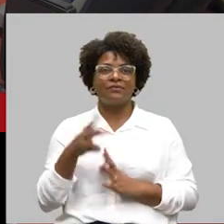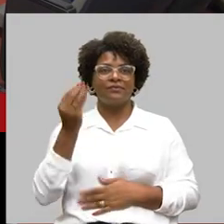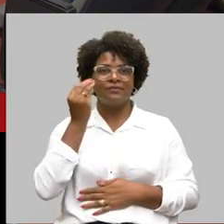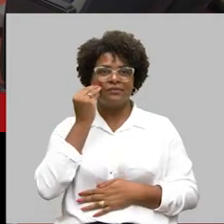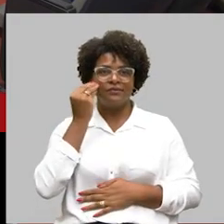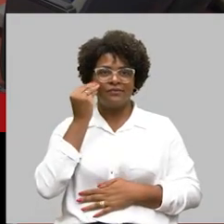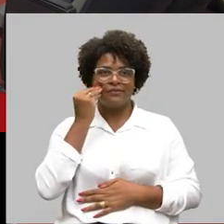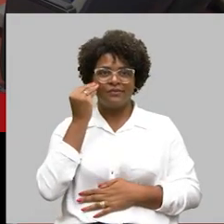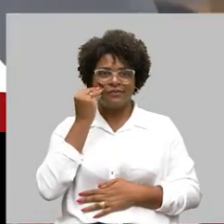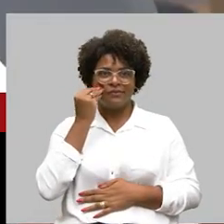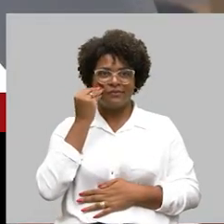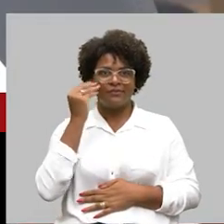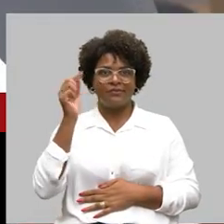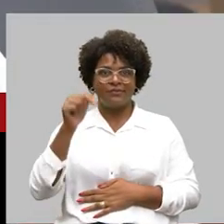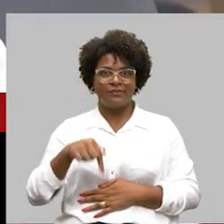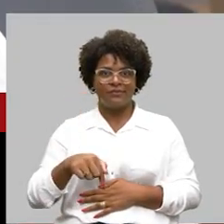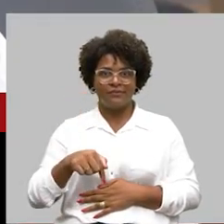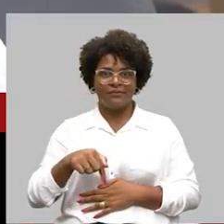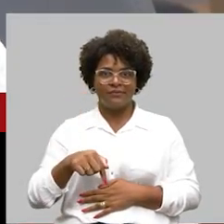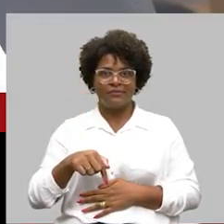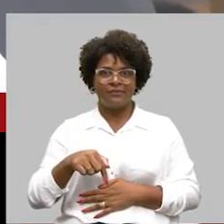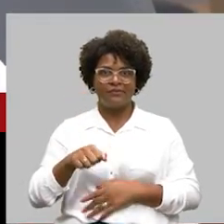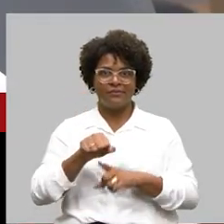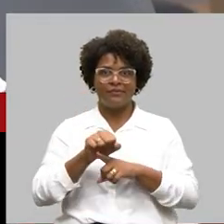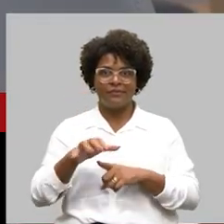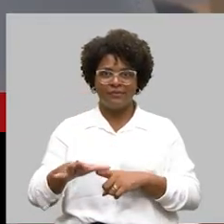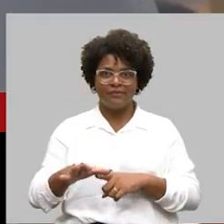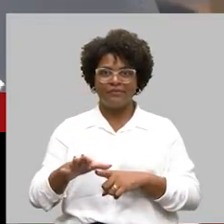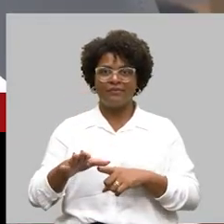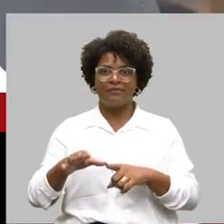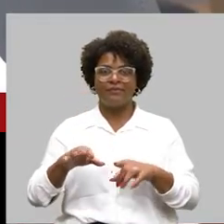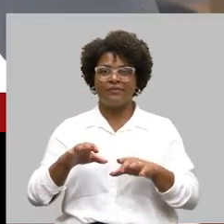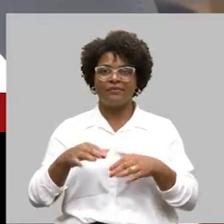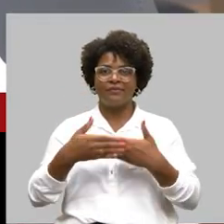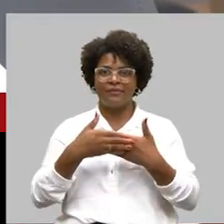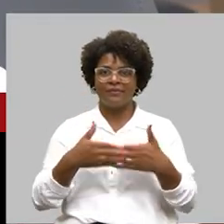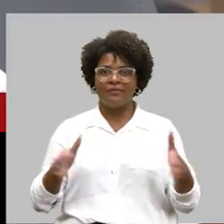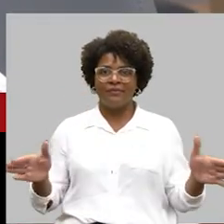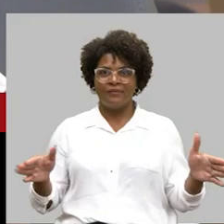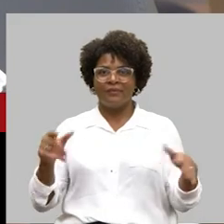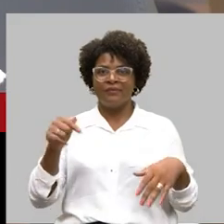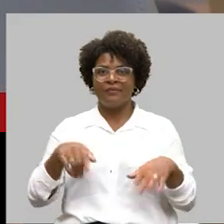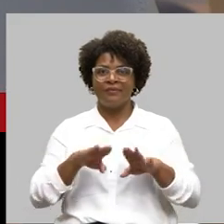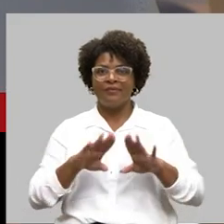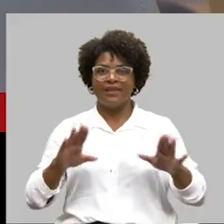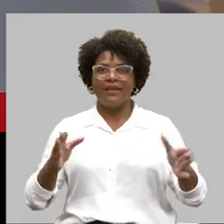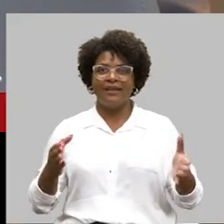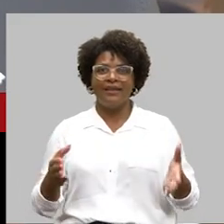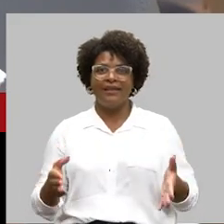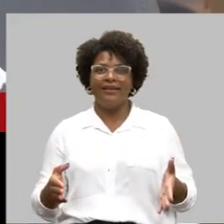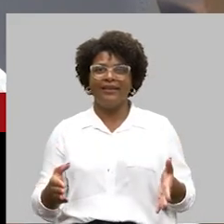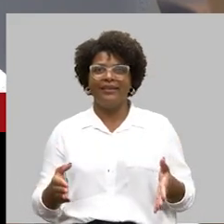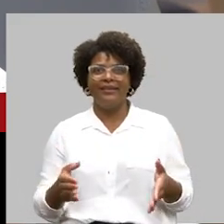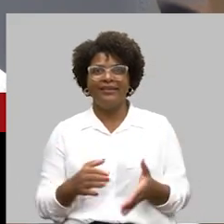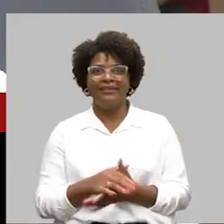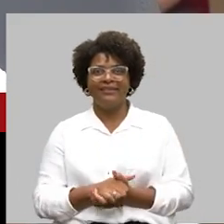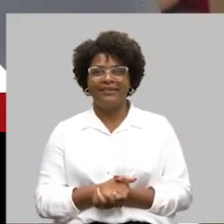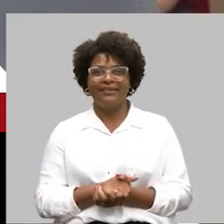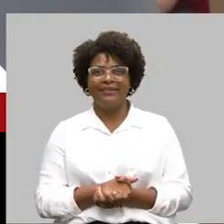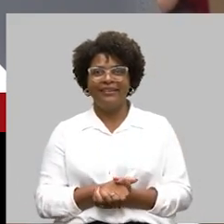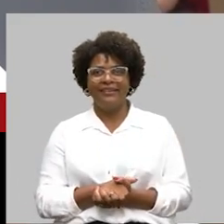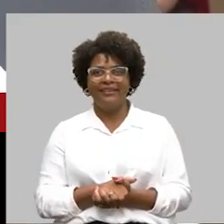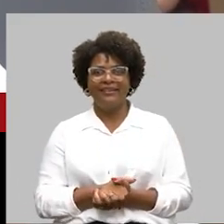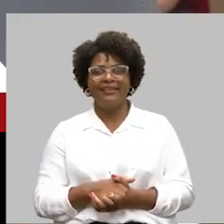aqui a demanda no momento de abertura dessa mesa que a deputada Beatriz diz que está Estamos aqui para